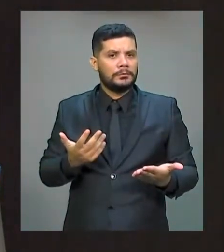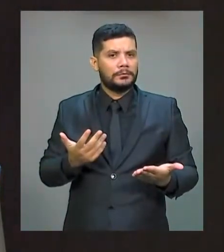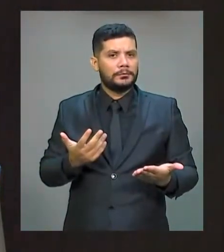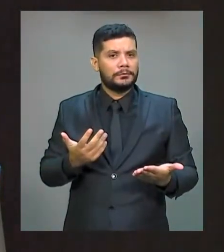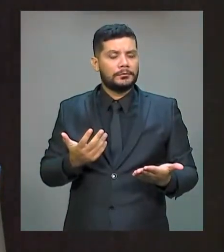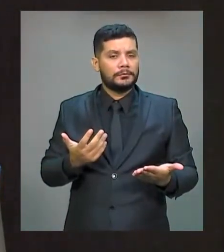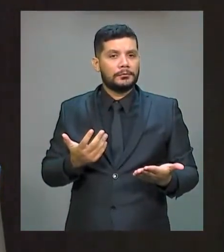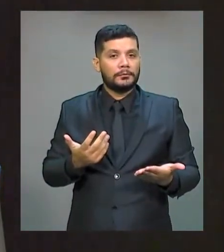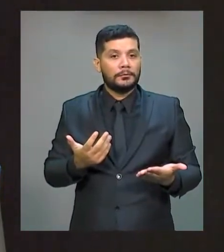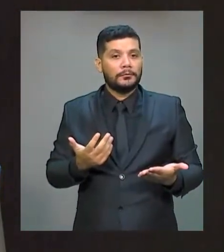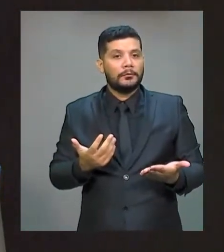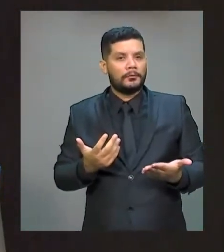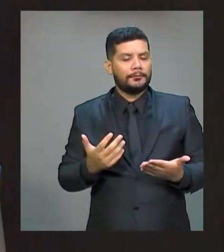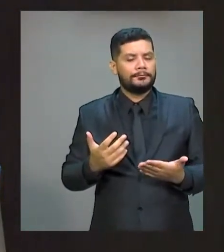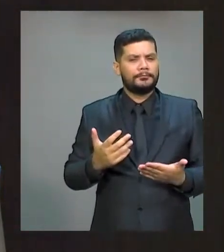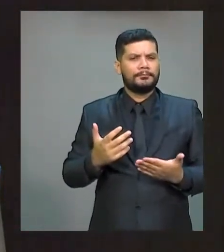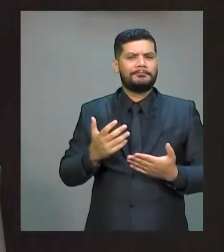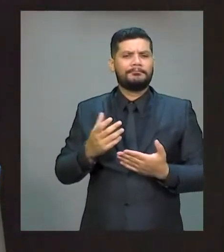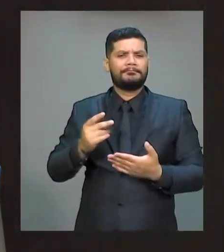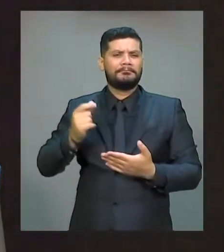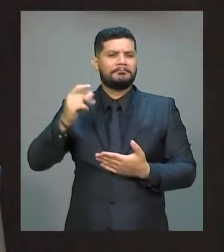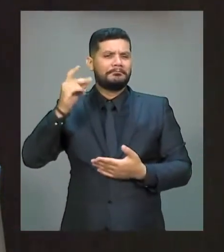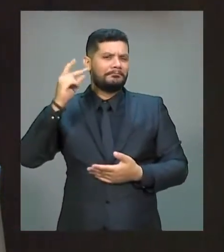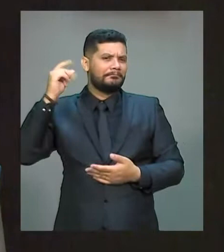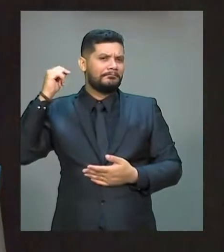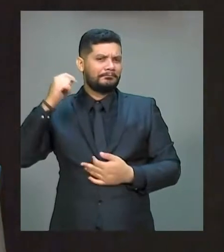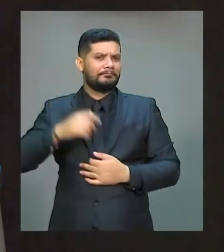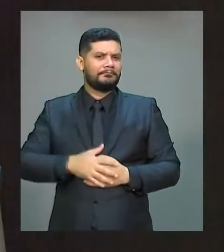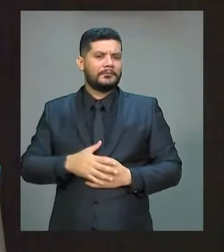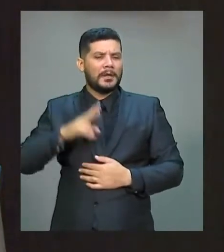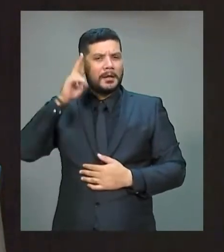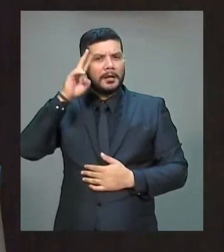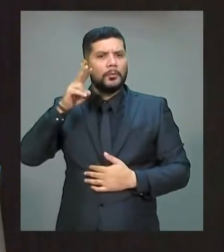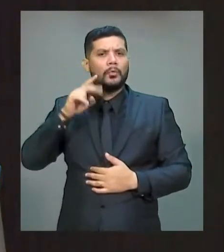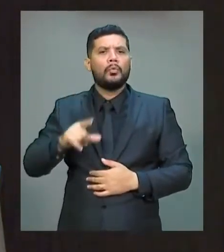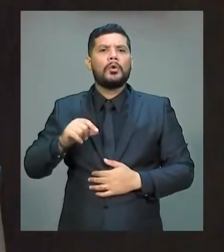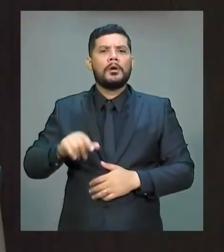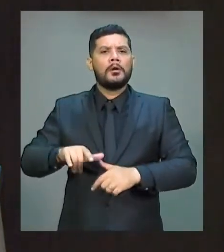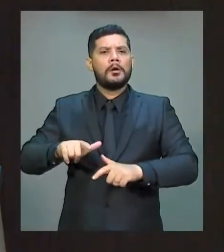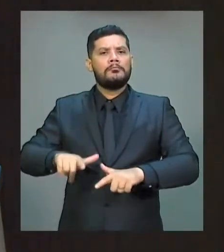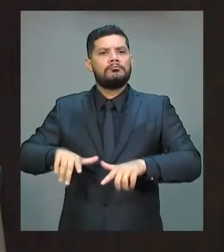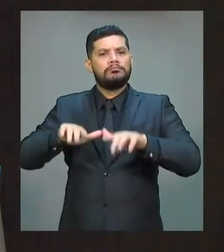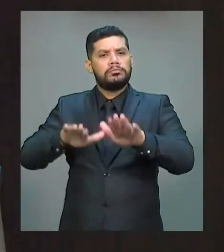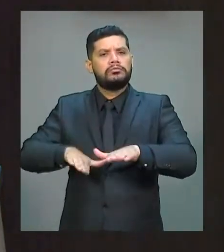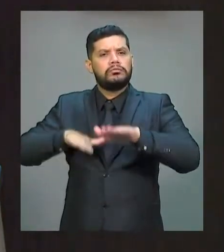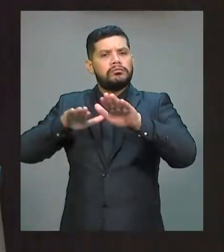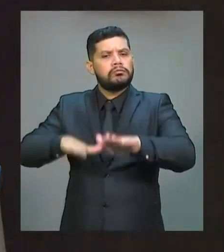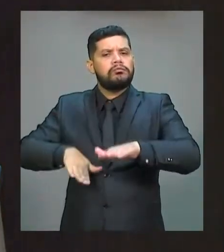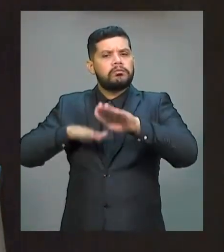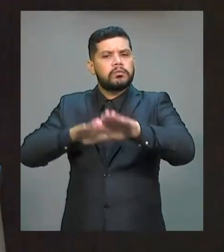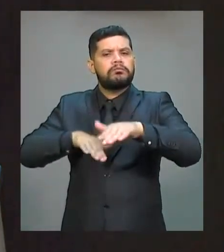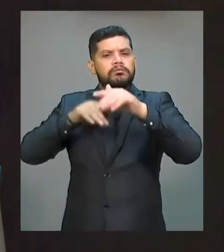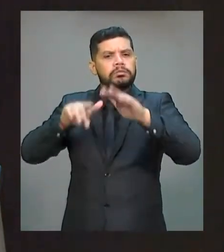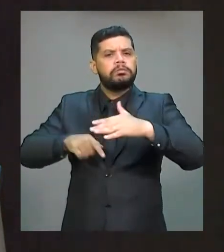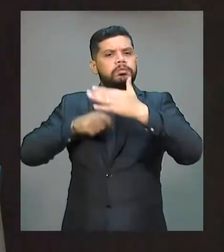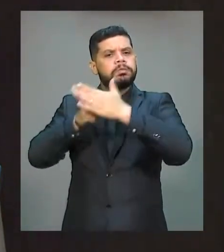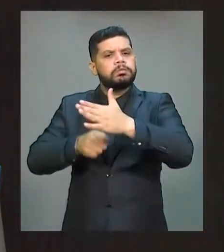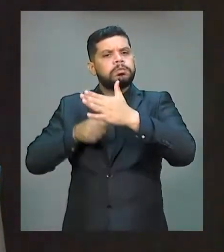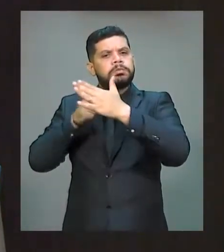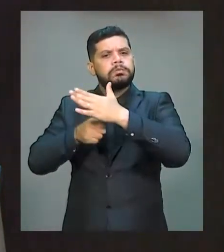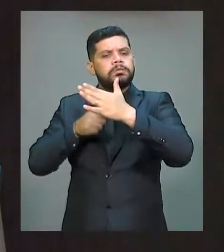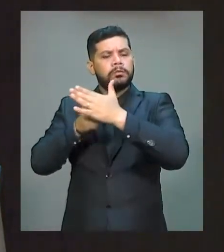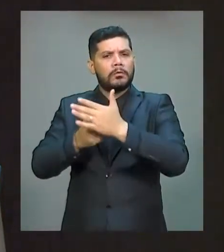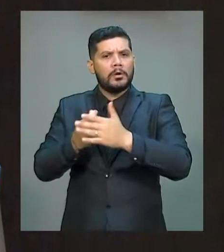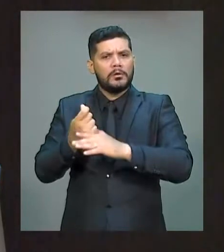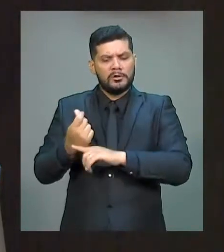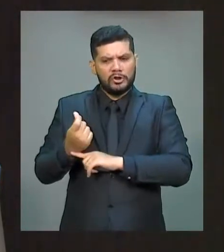na vida vão se lembrar das longas marchas contra a caristia, que chegavam aqui, nesta